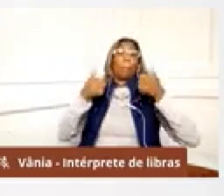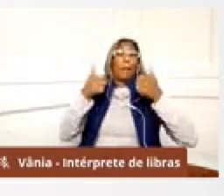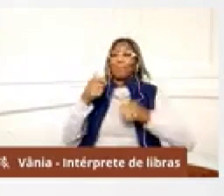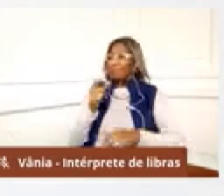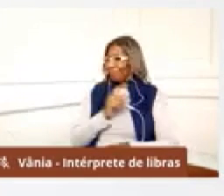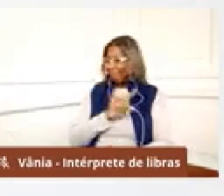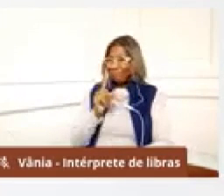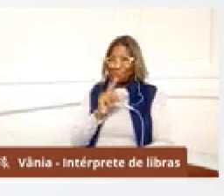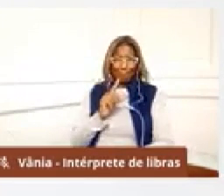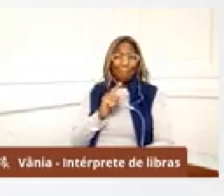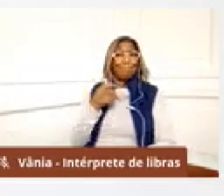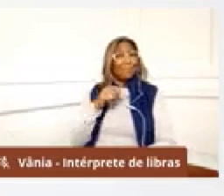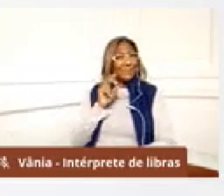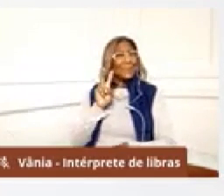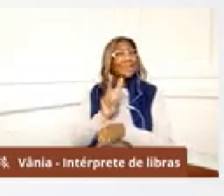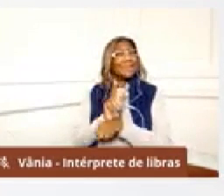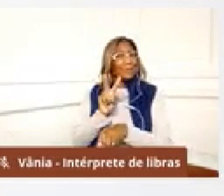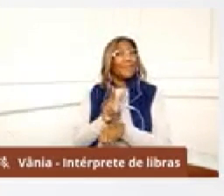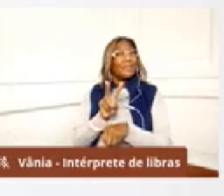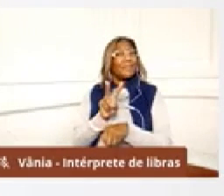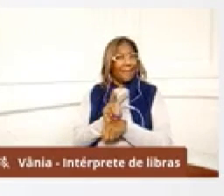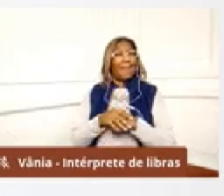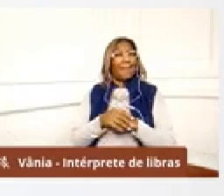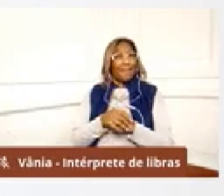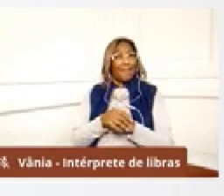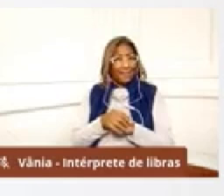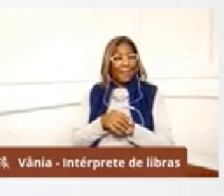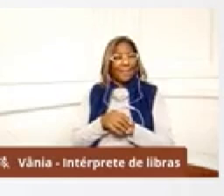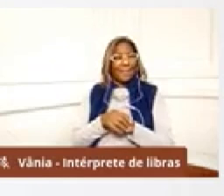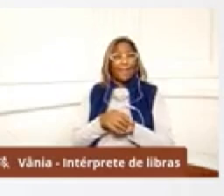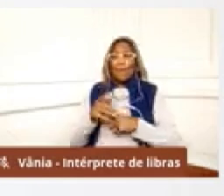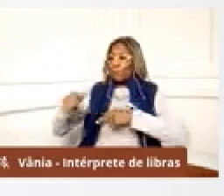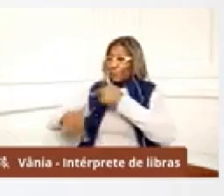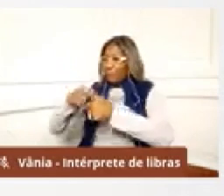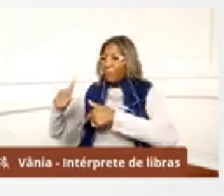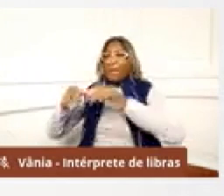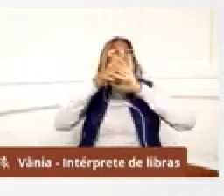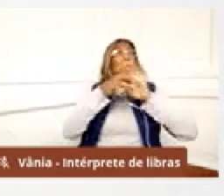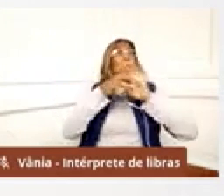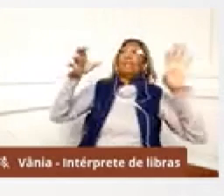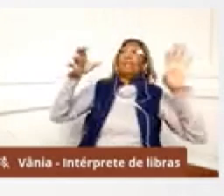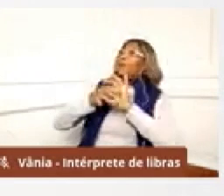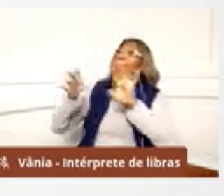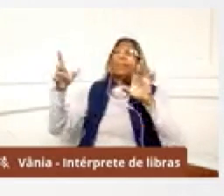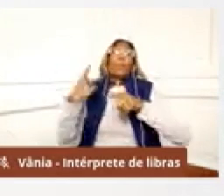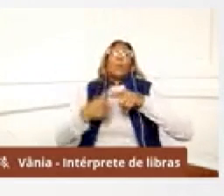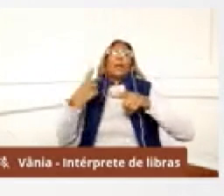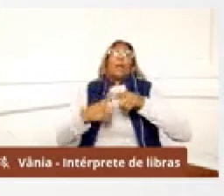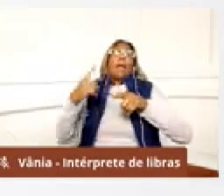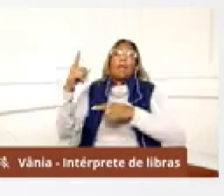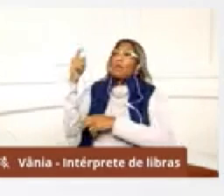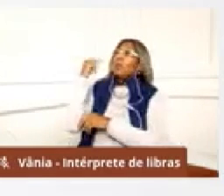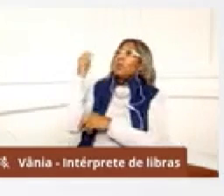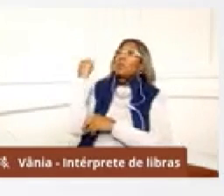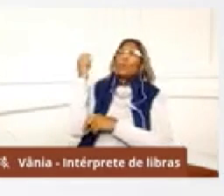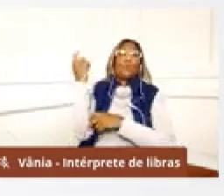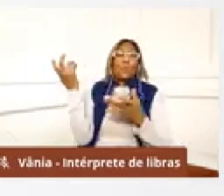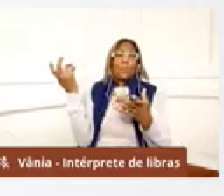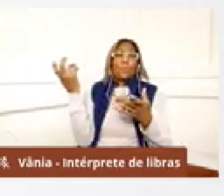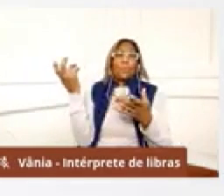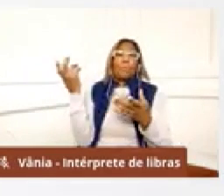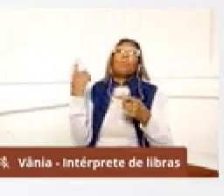flexibilizou aleatoriamente atividades econômicas, nós simplesmente ajustamos